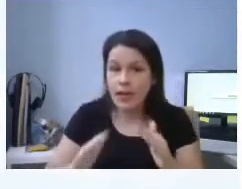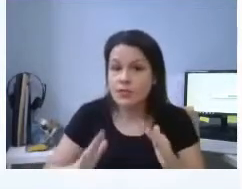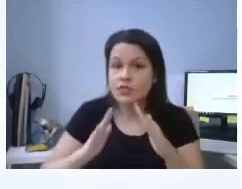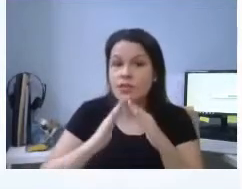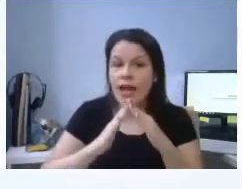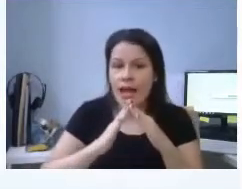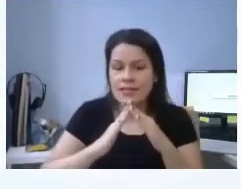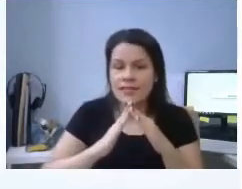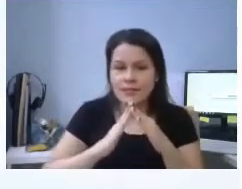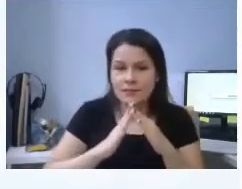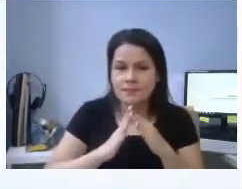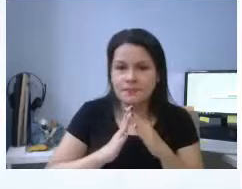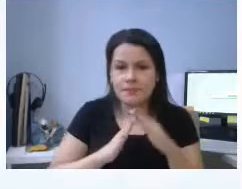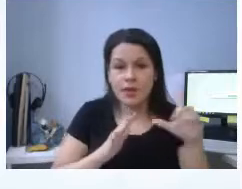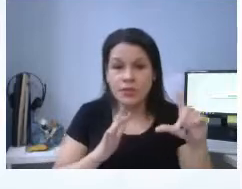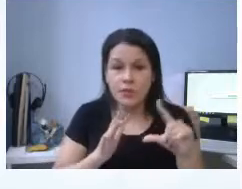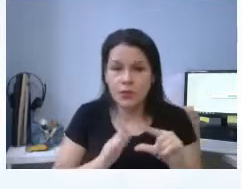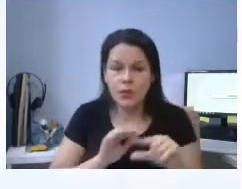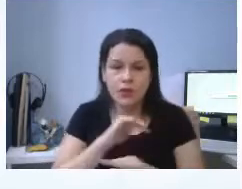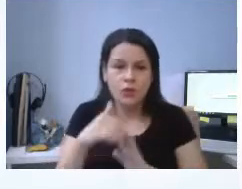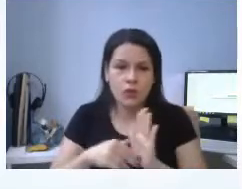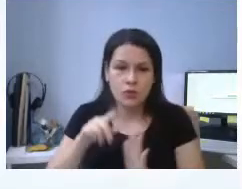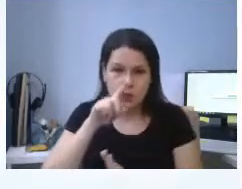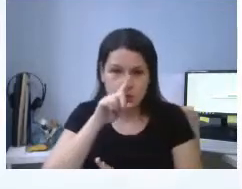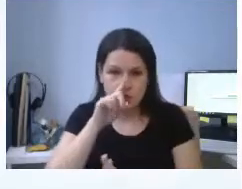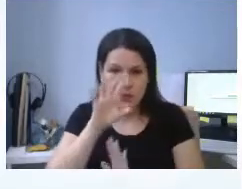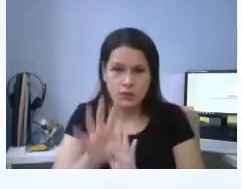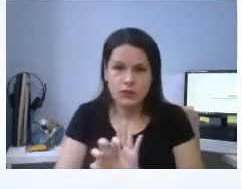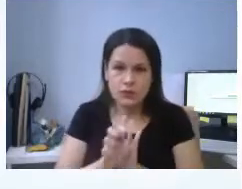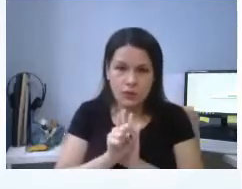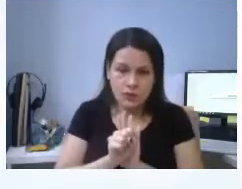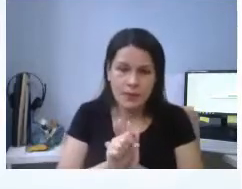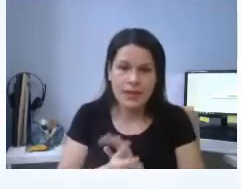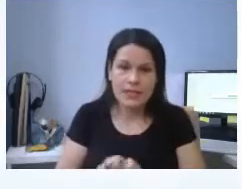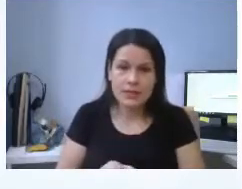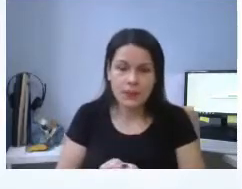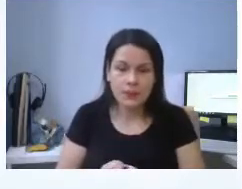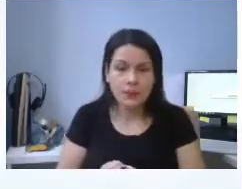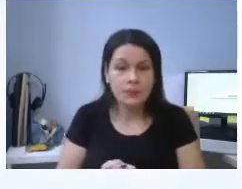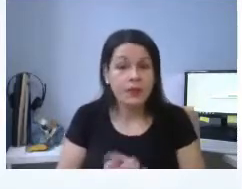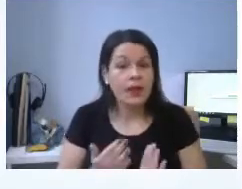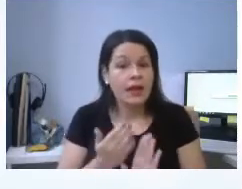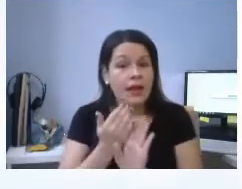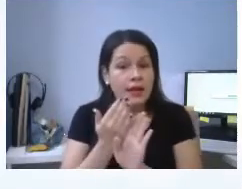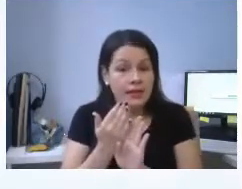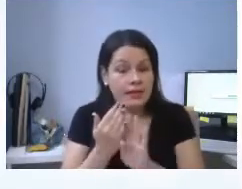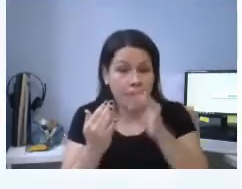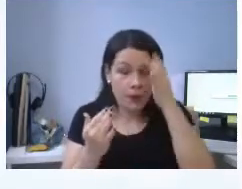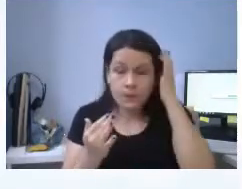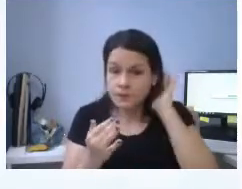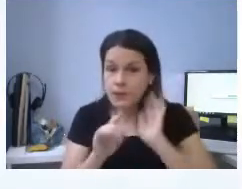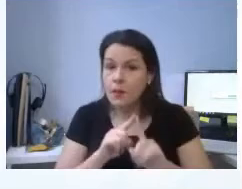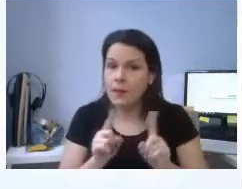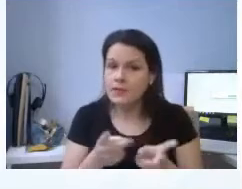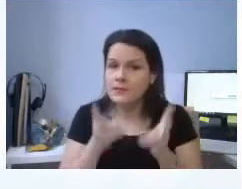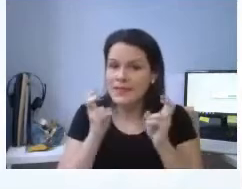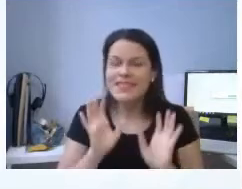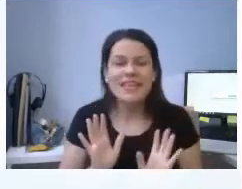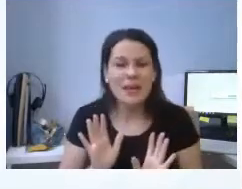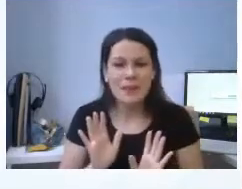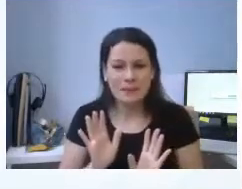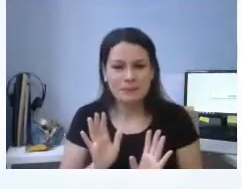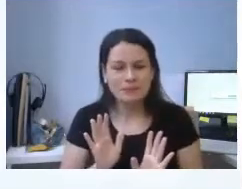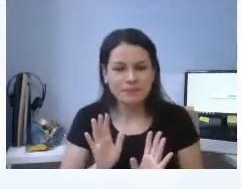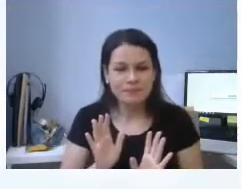casa para minimizar os riscos de contaminação. Então, aqui, mas veja, daí você está vendo a